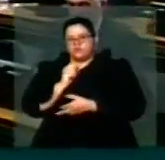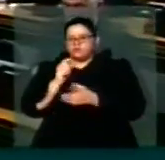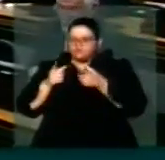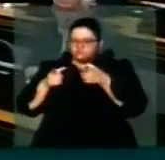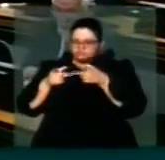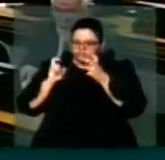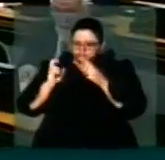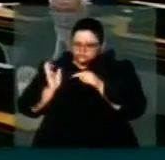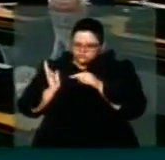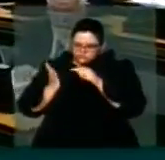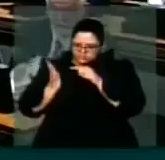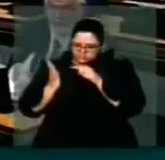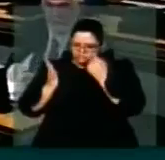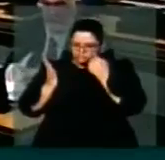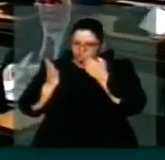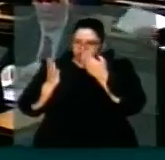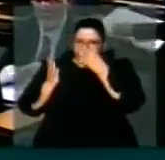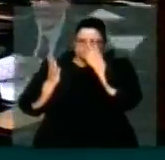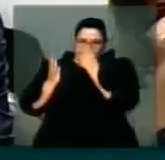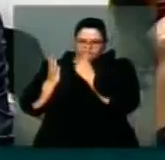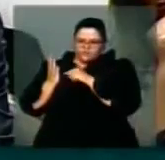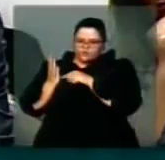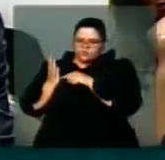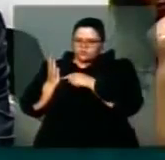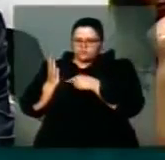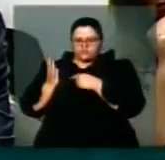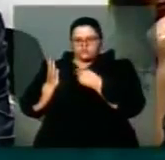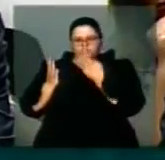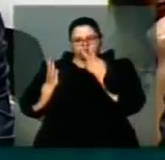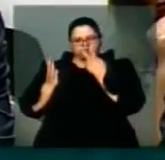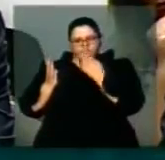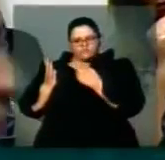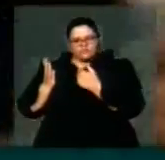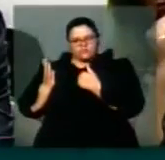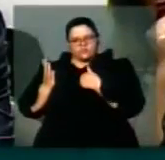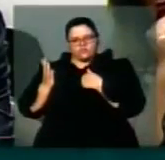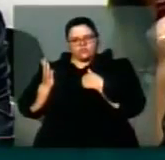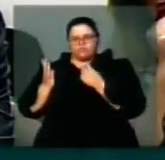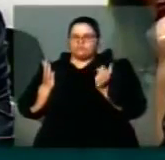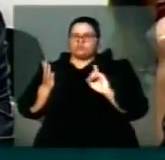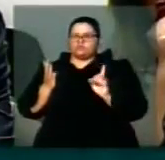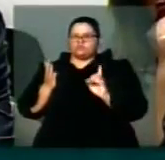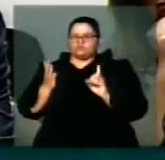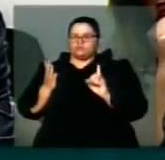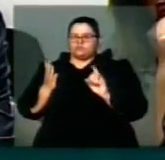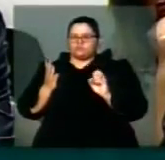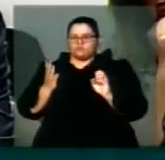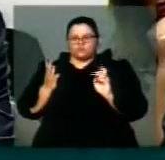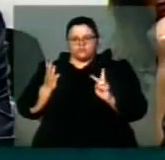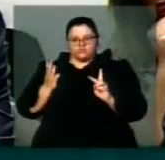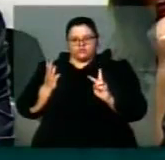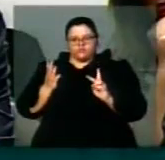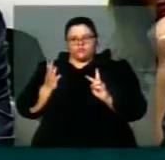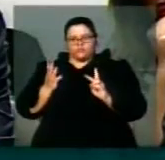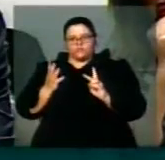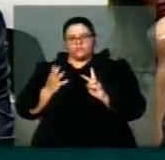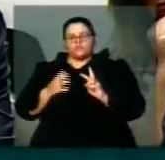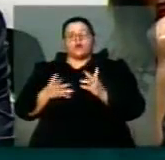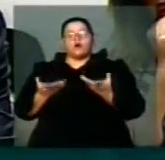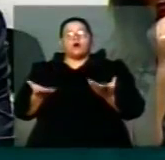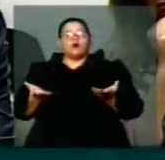teria me reconhecido, não dizia que teria sido a mim. Naquele momento, eu